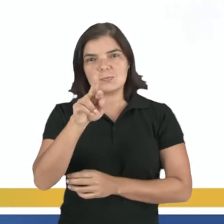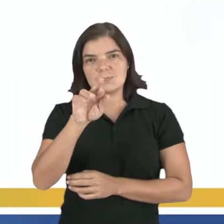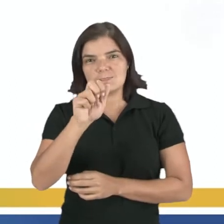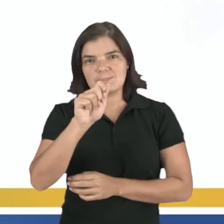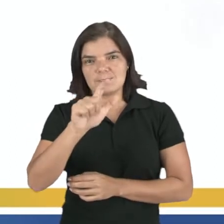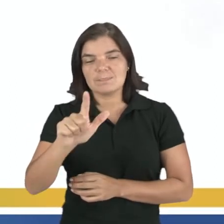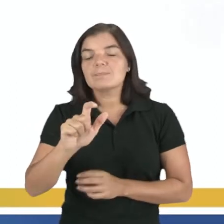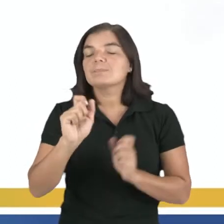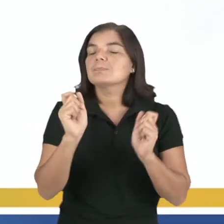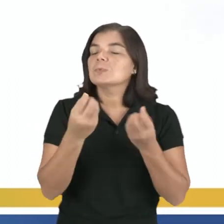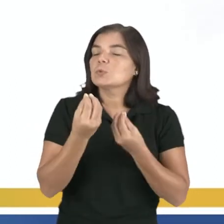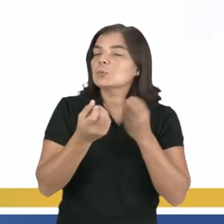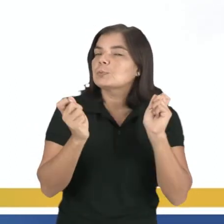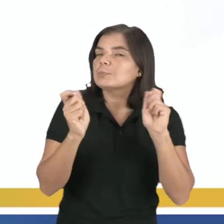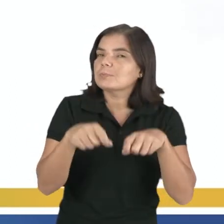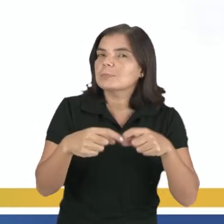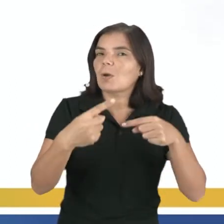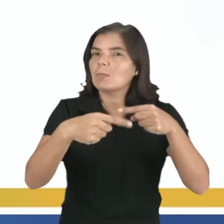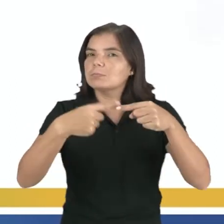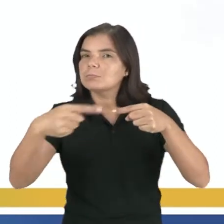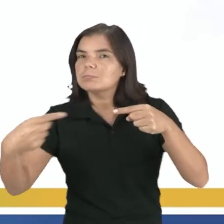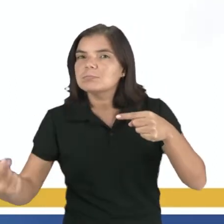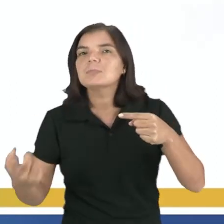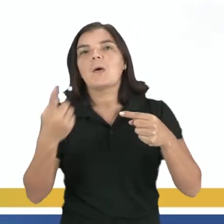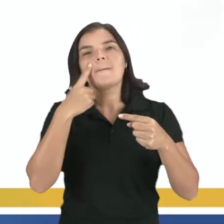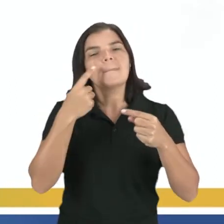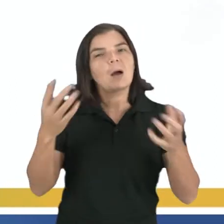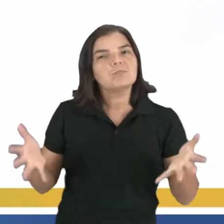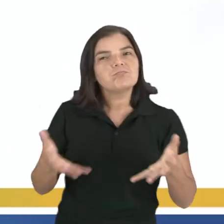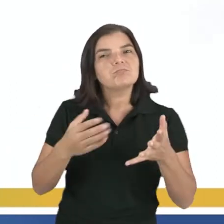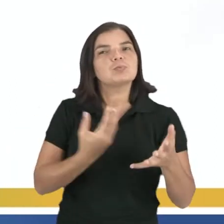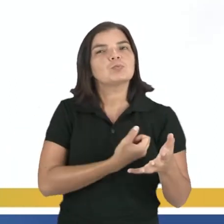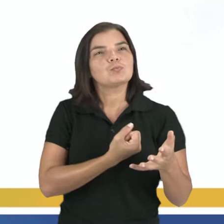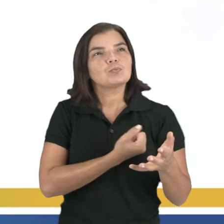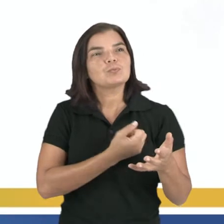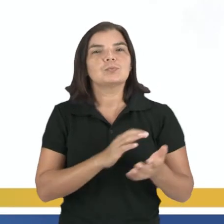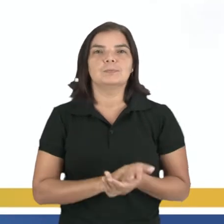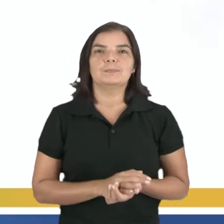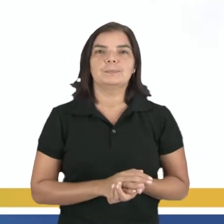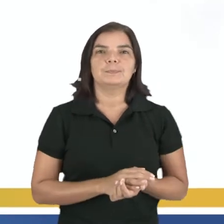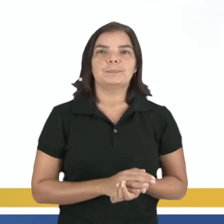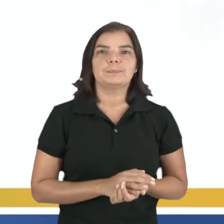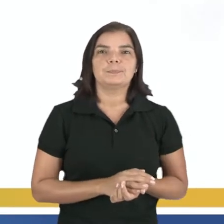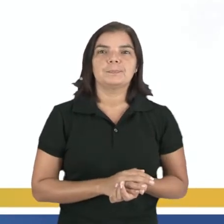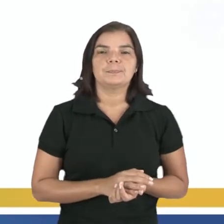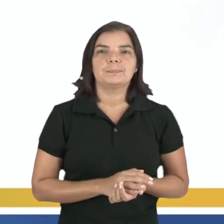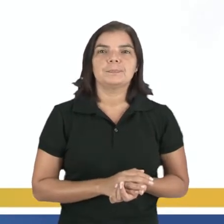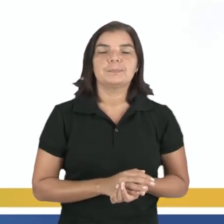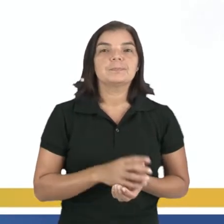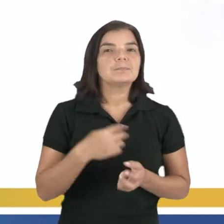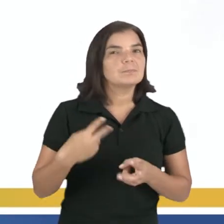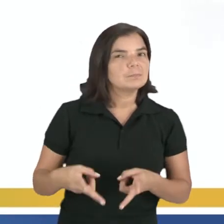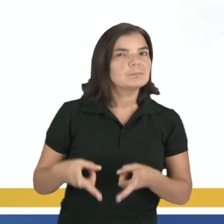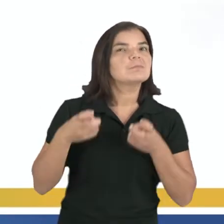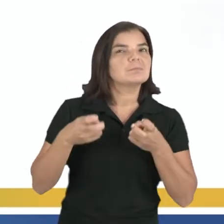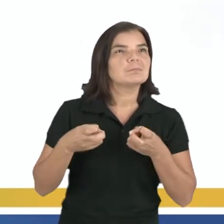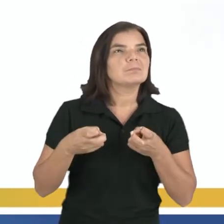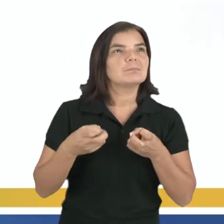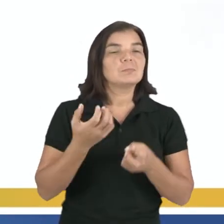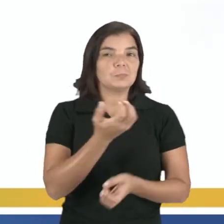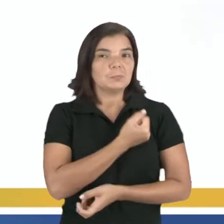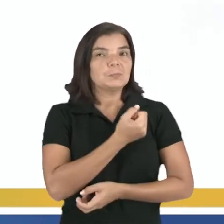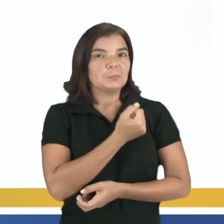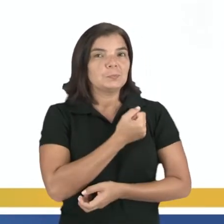que eu poderia observar um padrão para ela para estimar os próximos termos? Então, você notou algum padrão nos